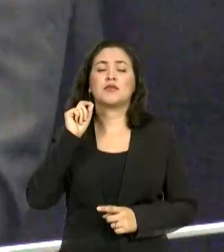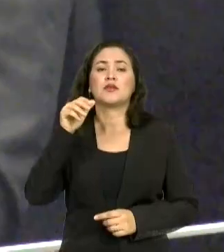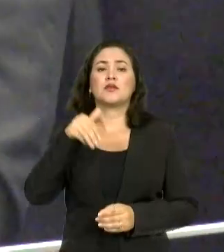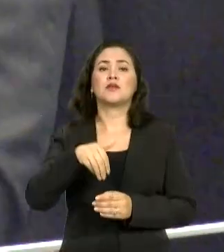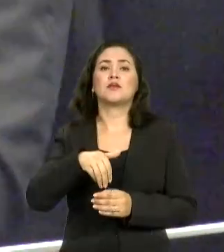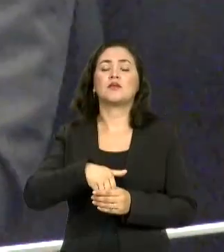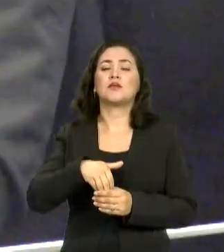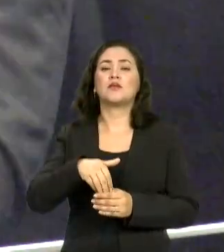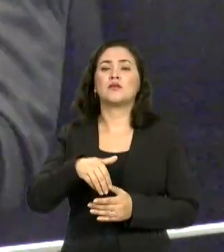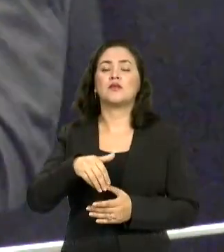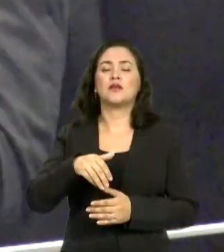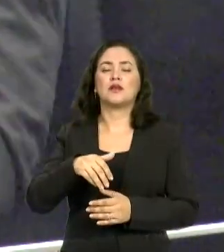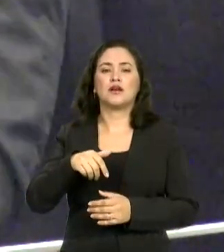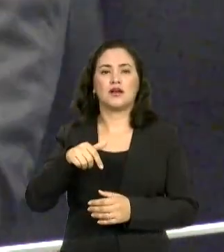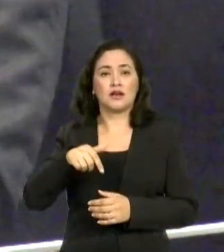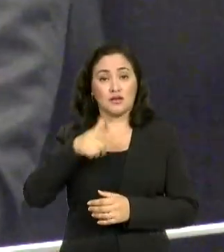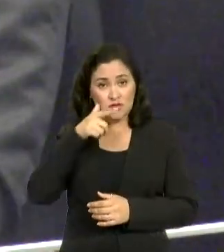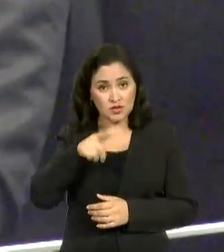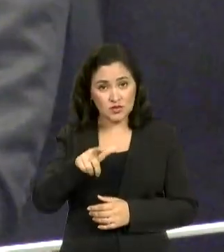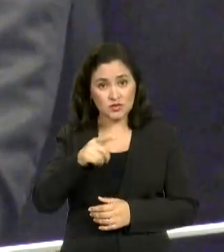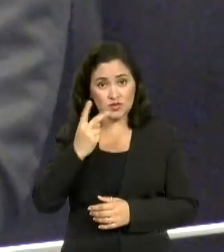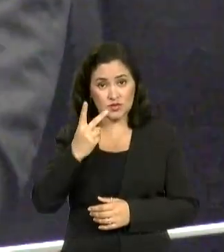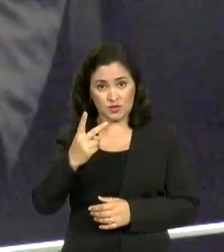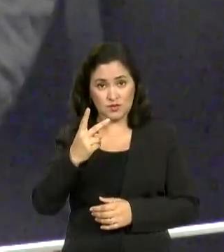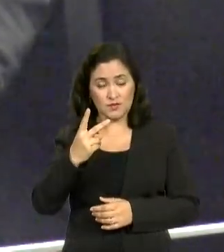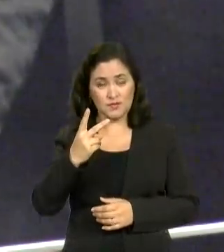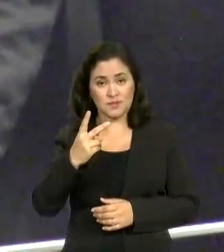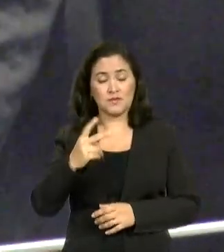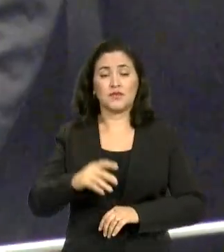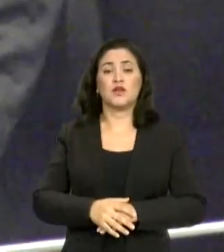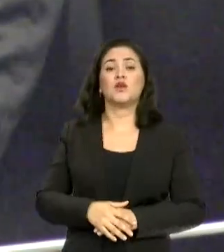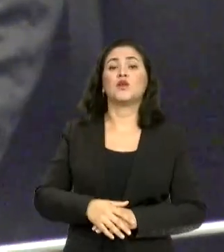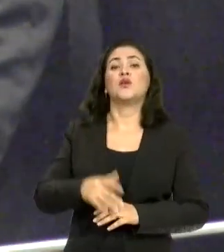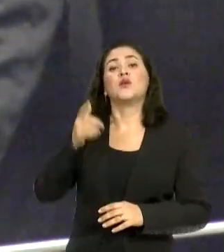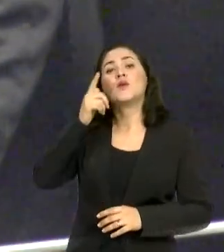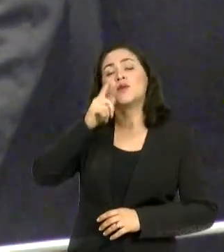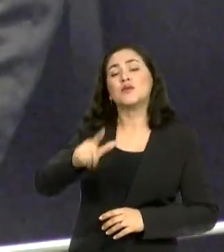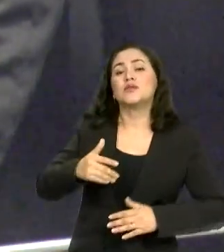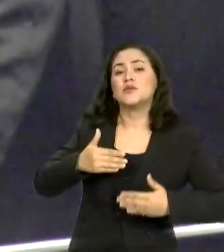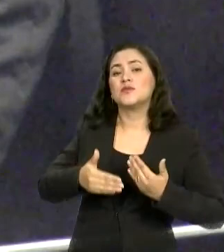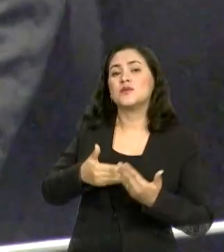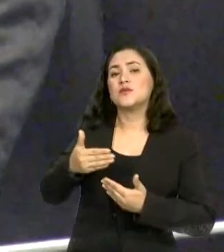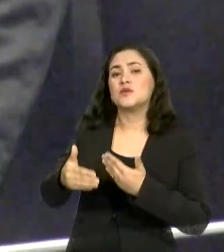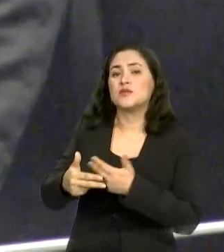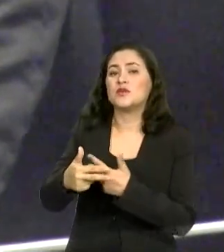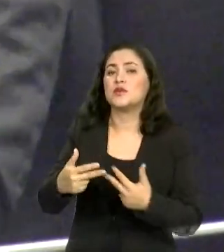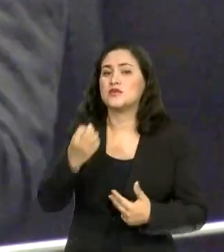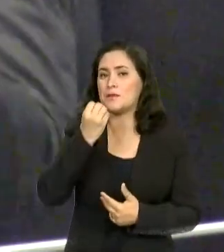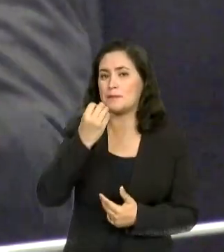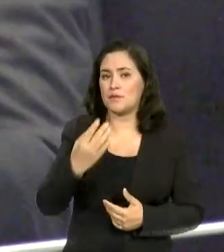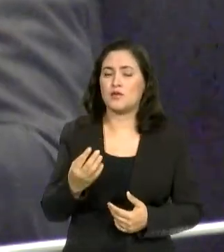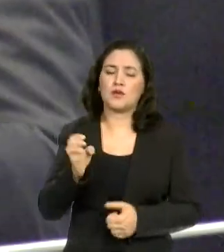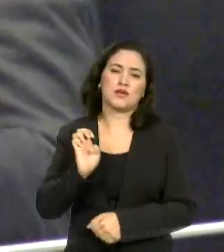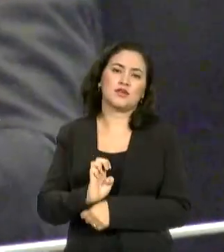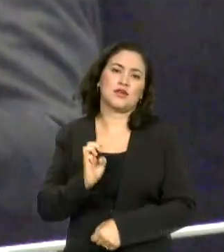construir coisas boas para o Estado do Maranhão, coisas boas para a Assembleia Legislativa. E, como eu disse, fará falta, uma